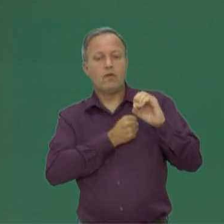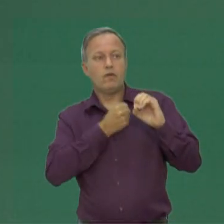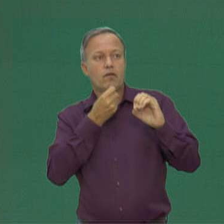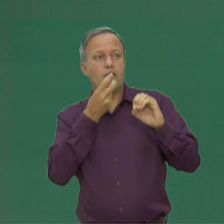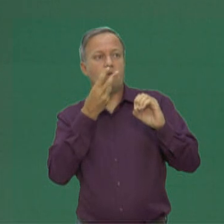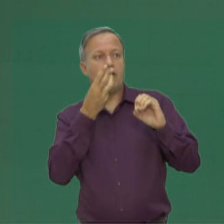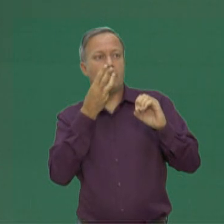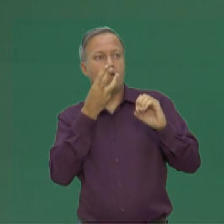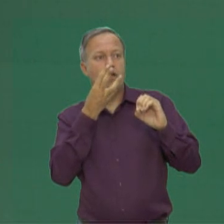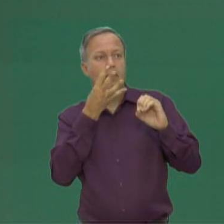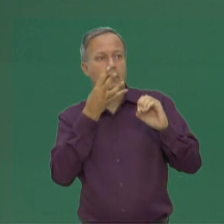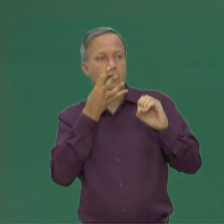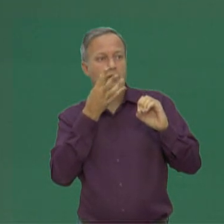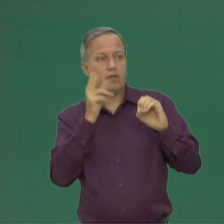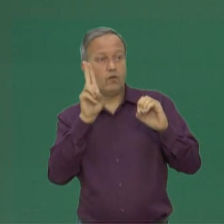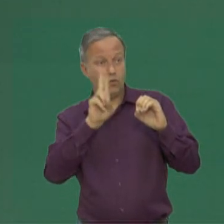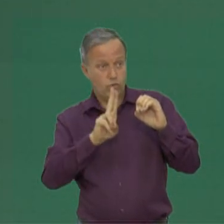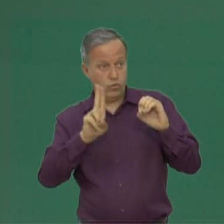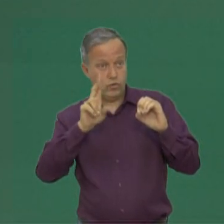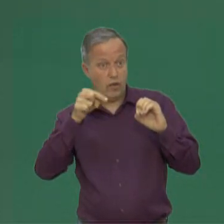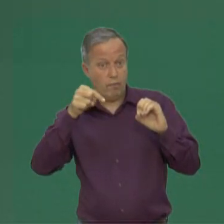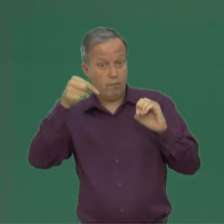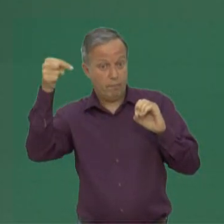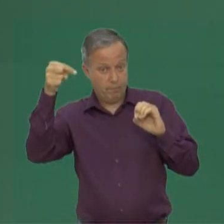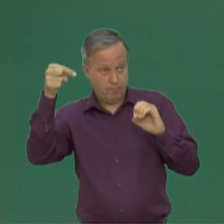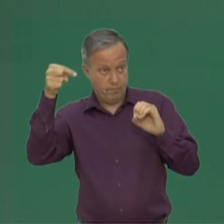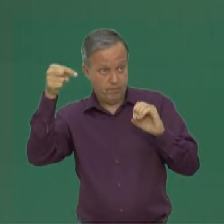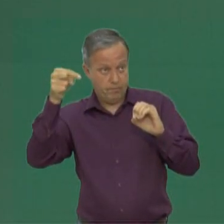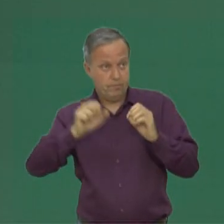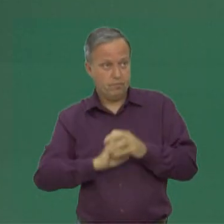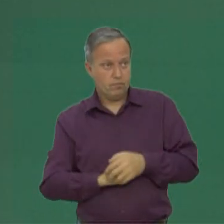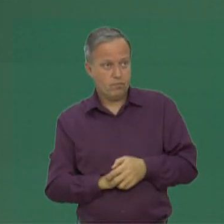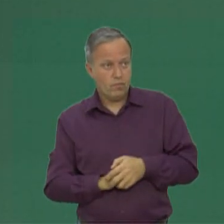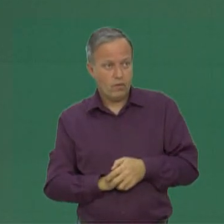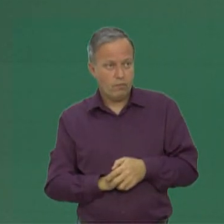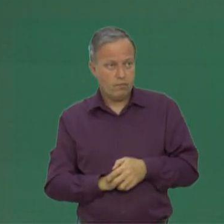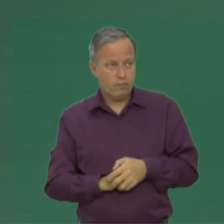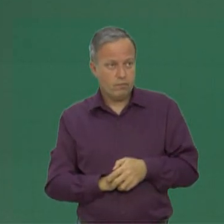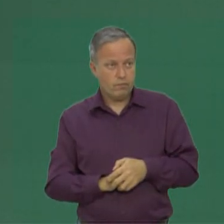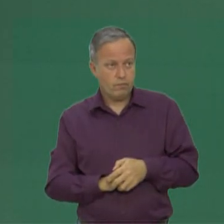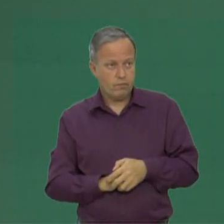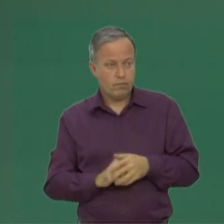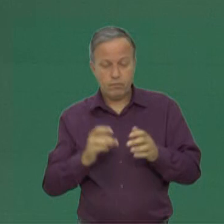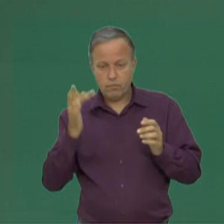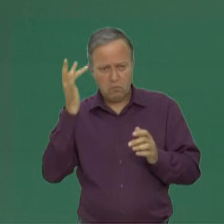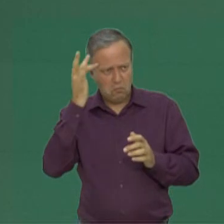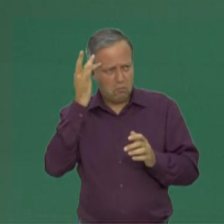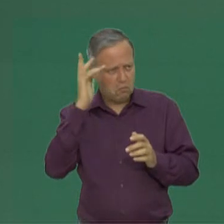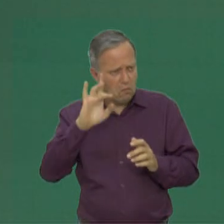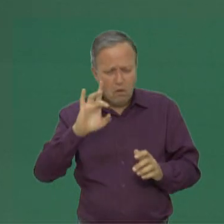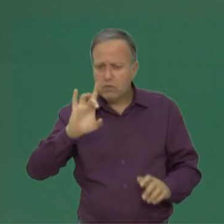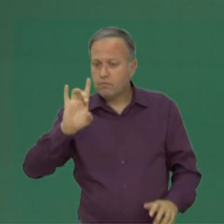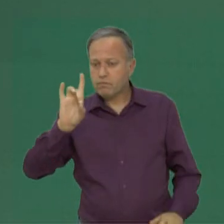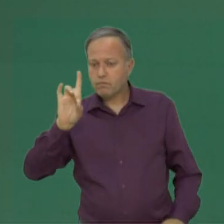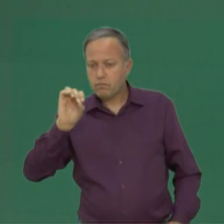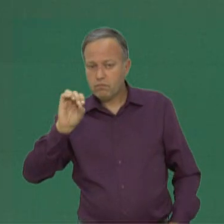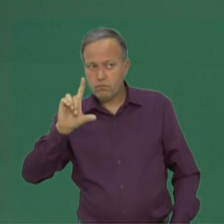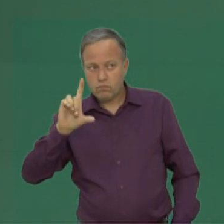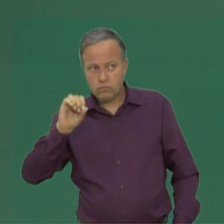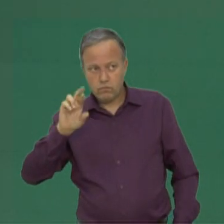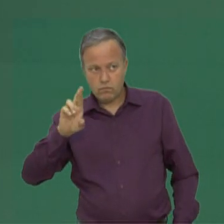lleva tilde, ou seja, leva acento, tá? No sé si Dolores